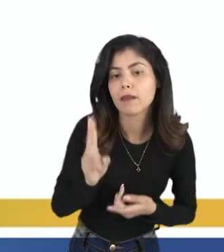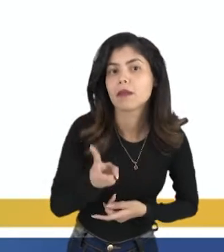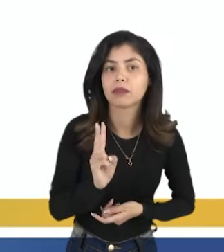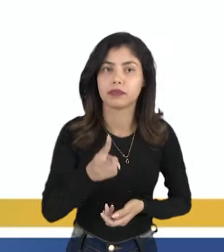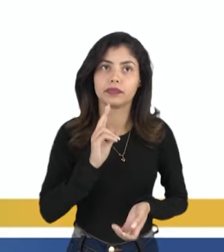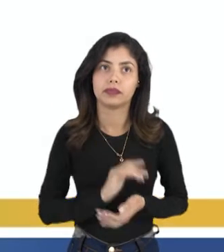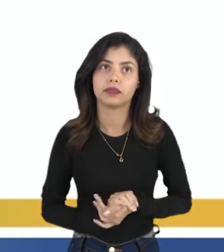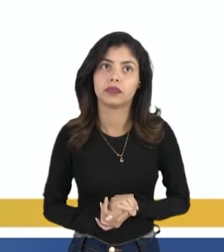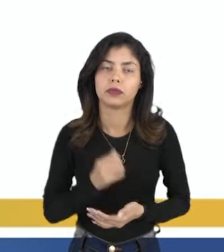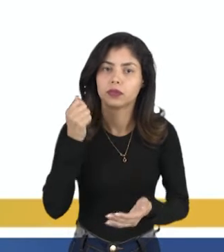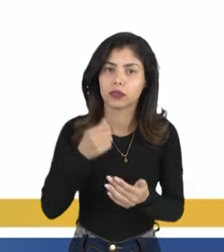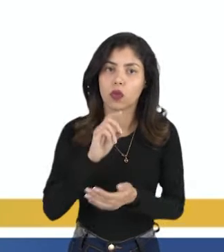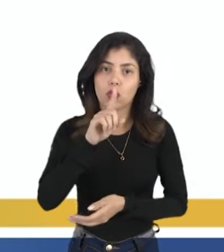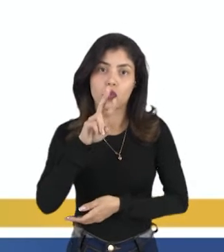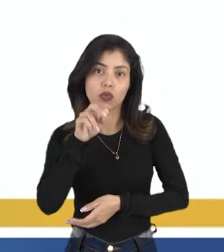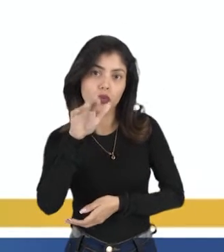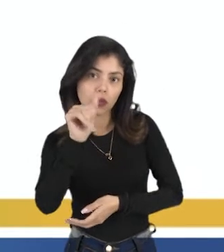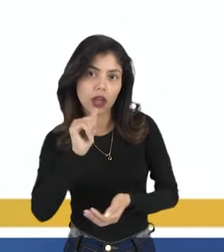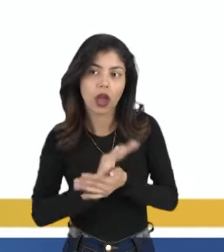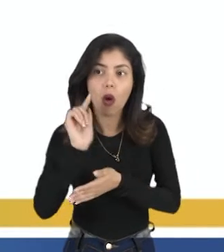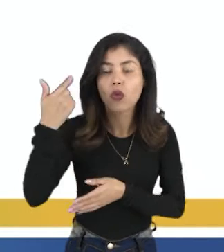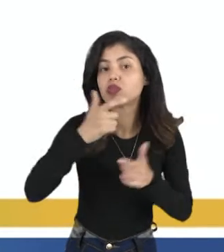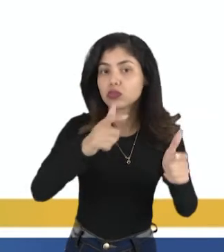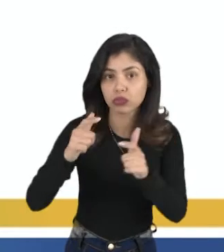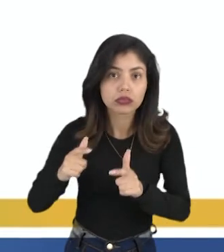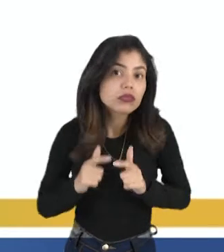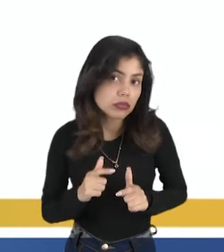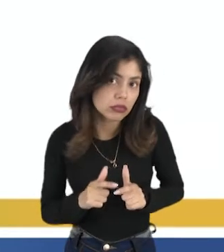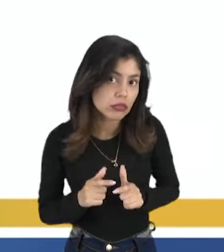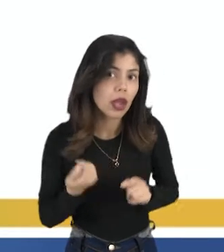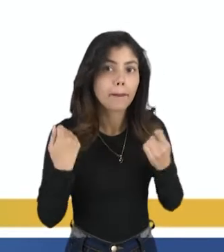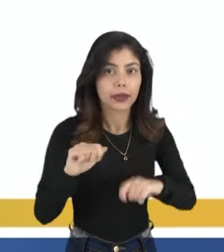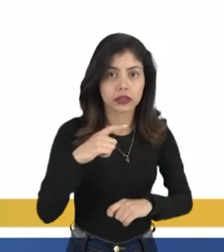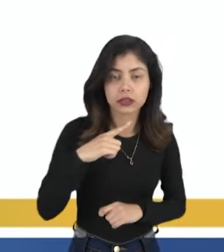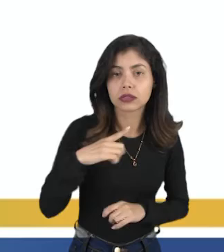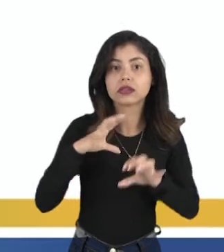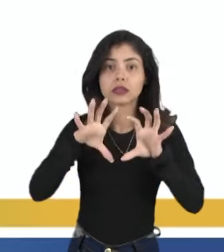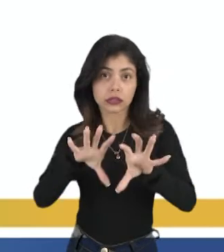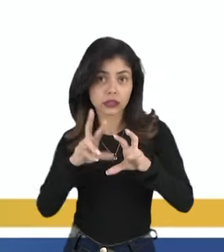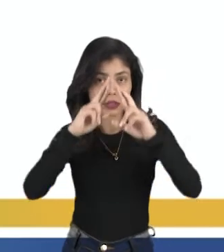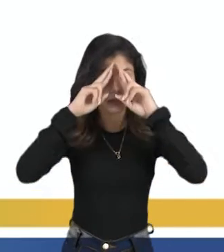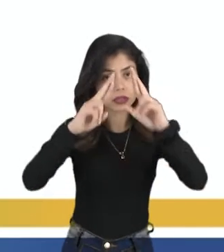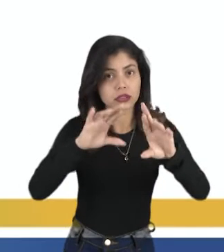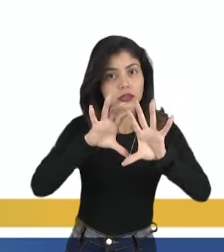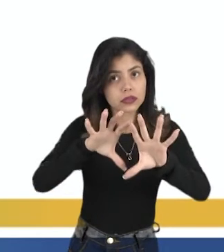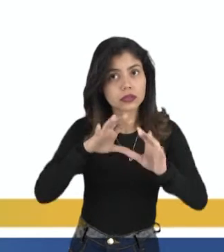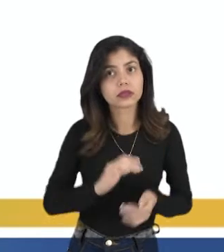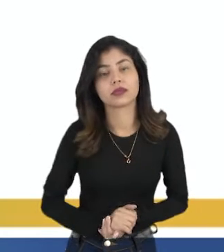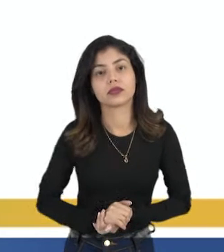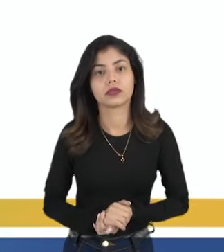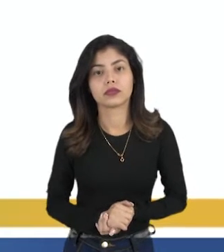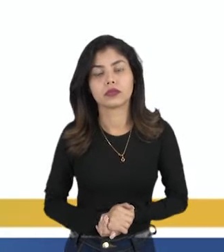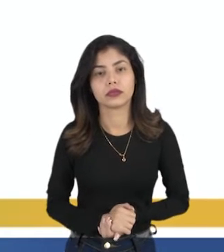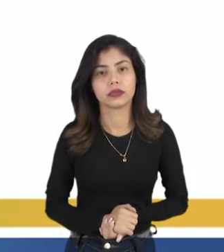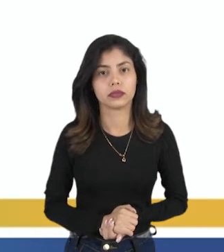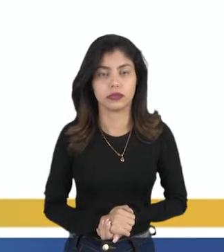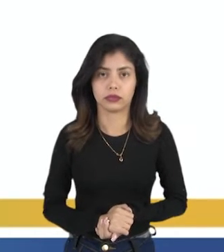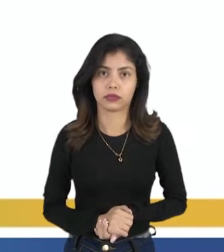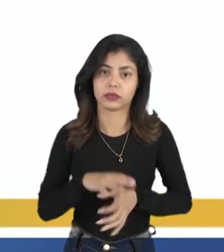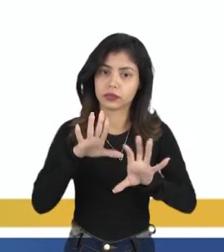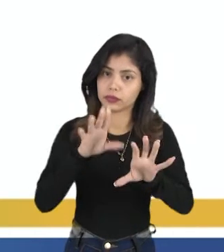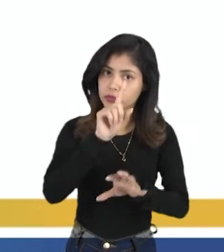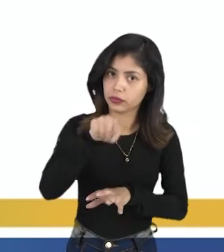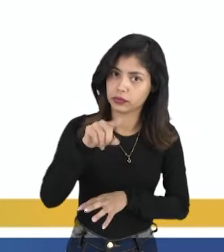sendo do Uruguai, eles estão em outro lugar e que tem que, de certa forma, respeitar isso. Então,